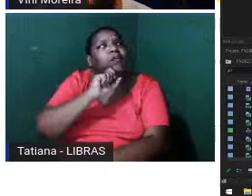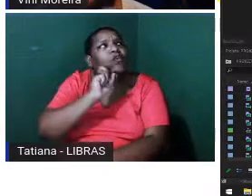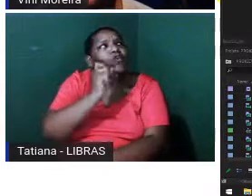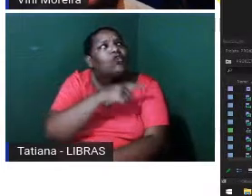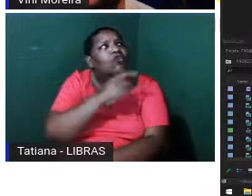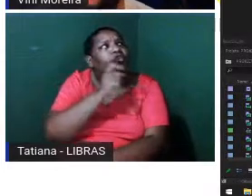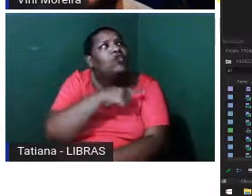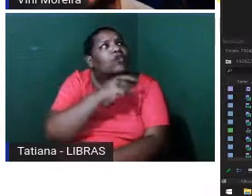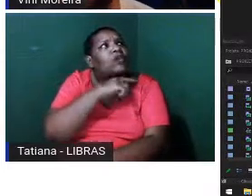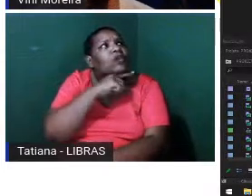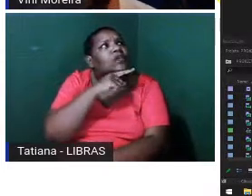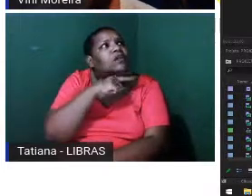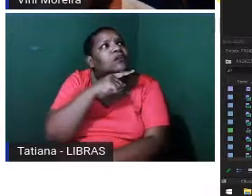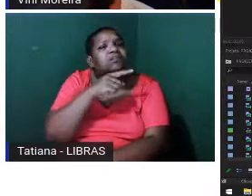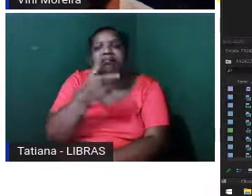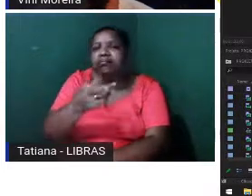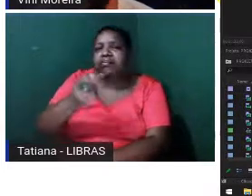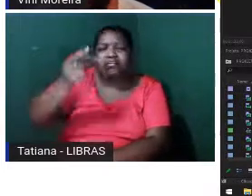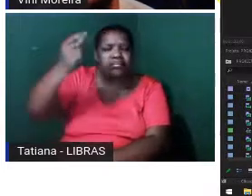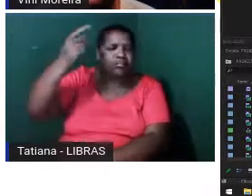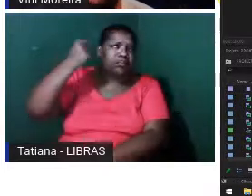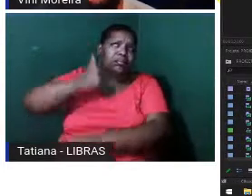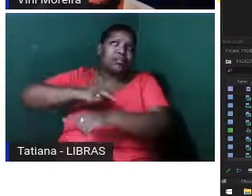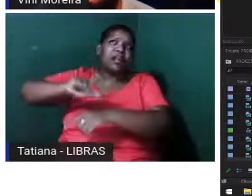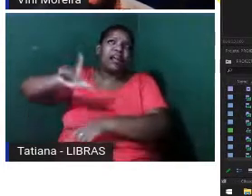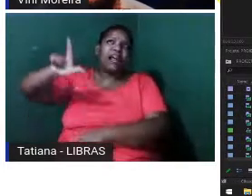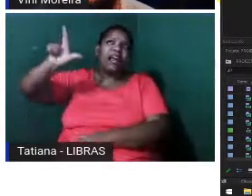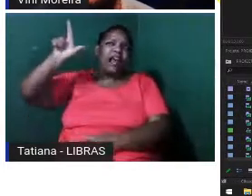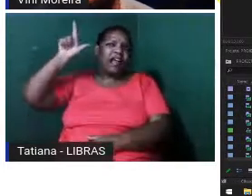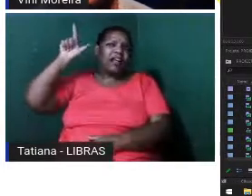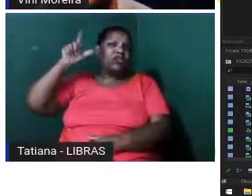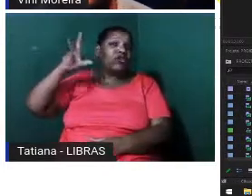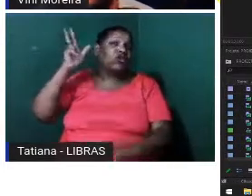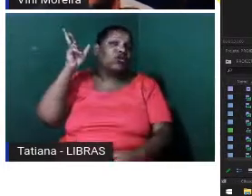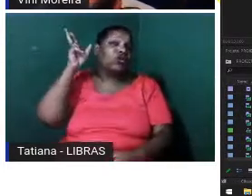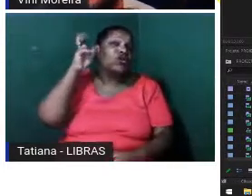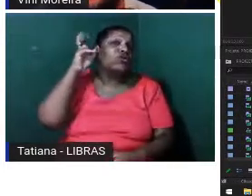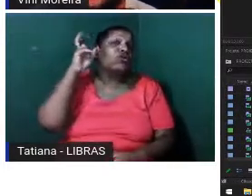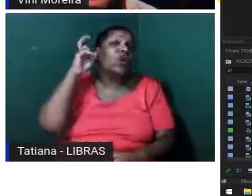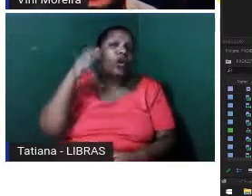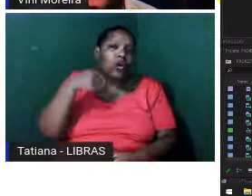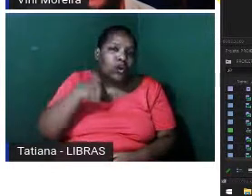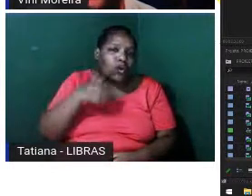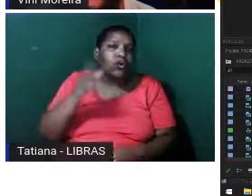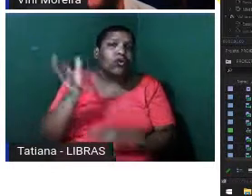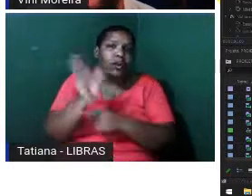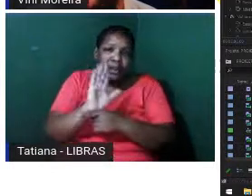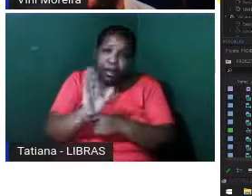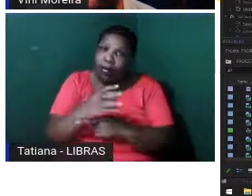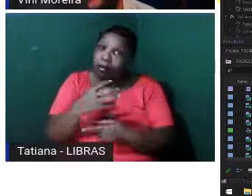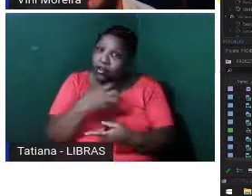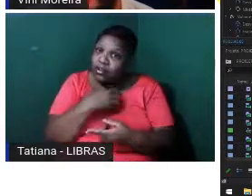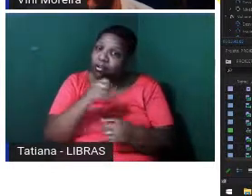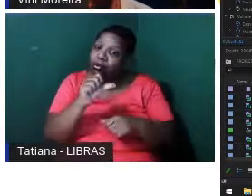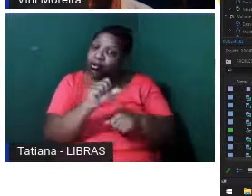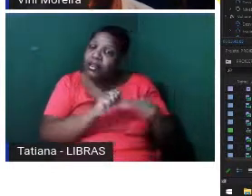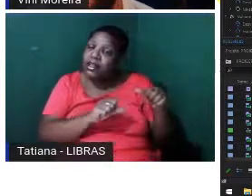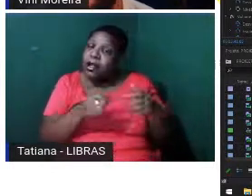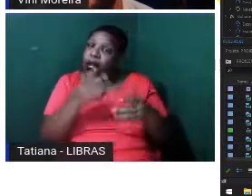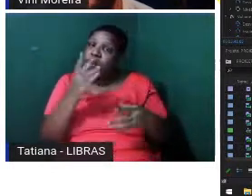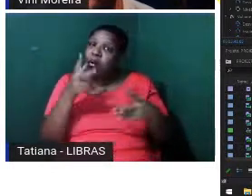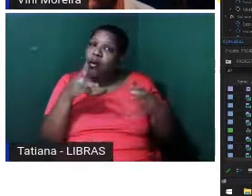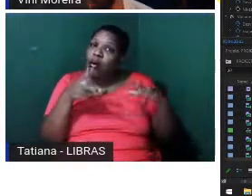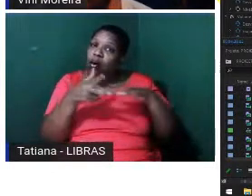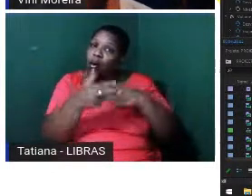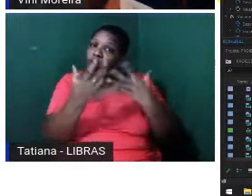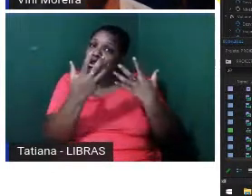você quer data antes do som no cinema e esse tipo de transição com um corte seco